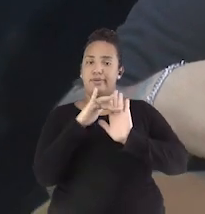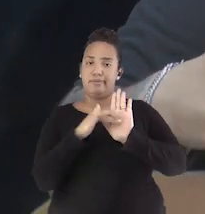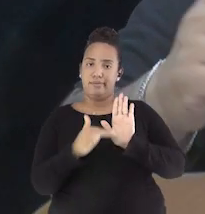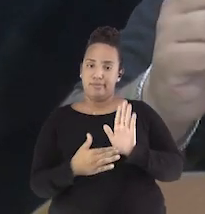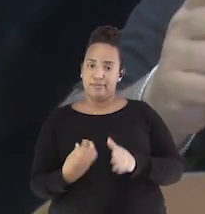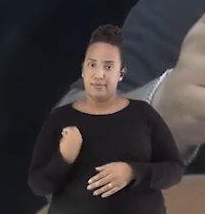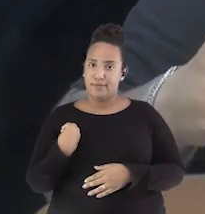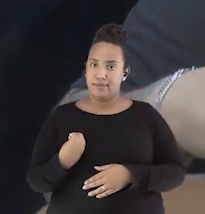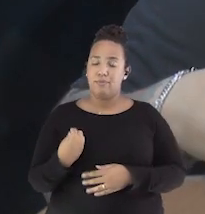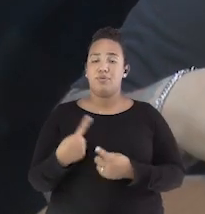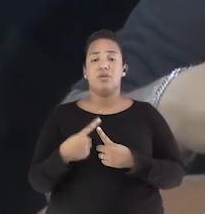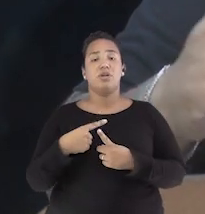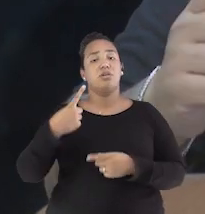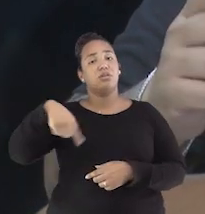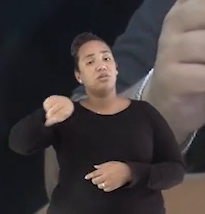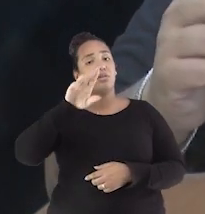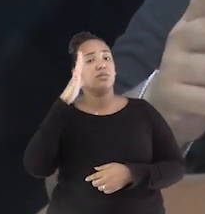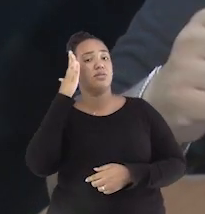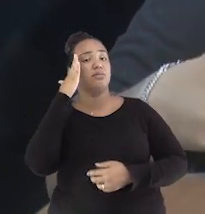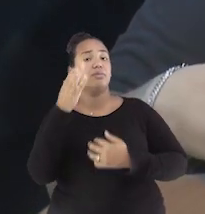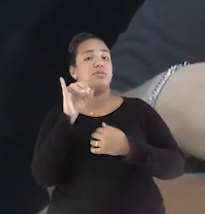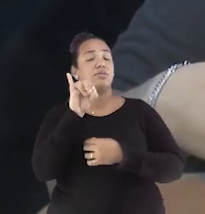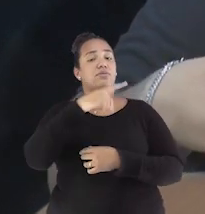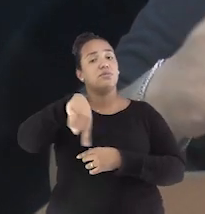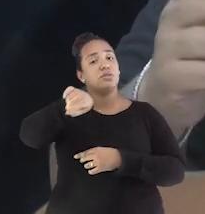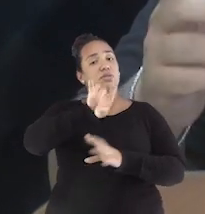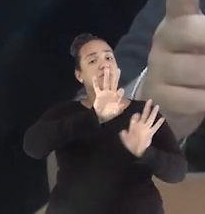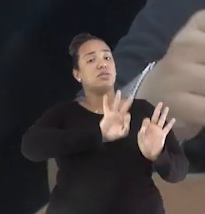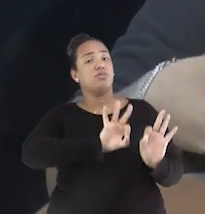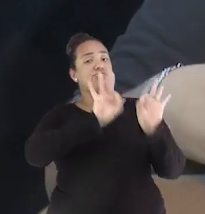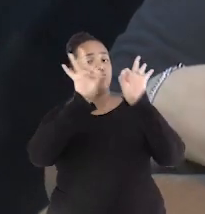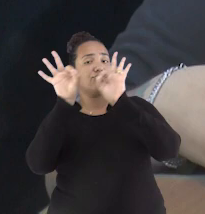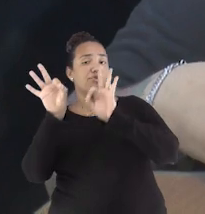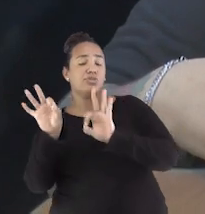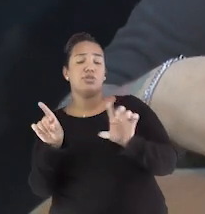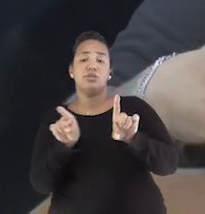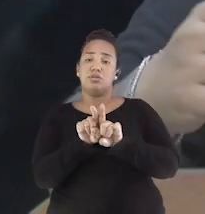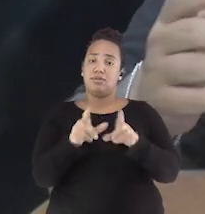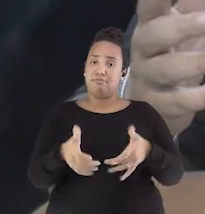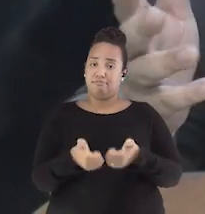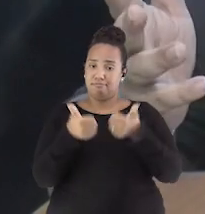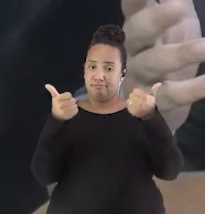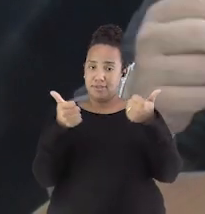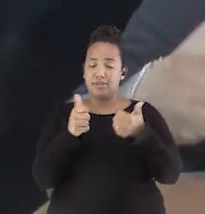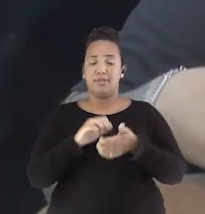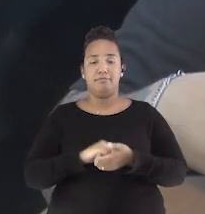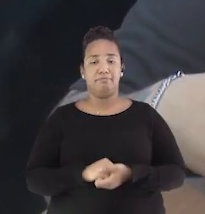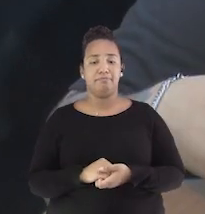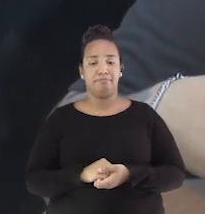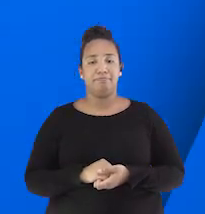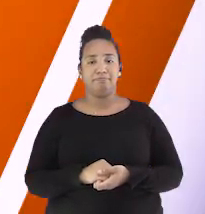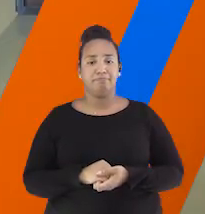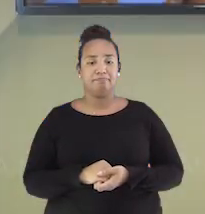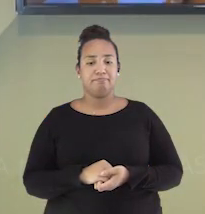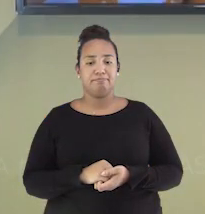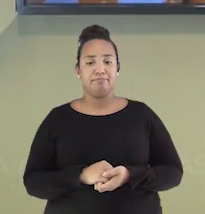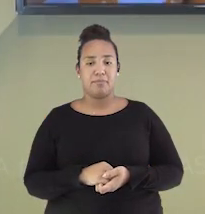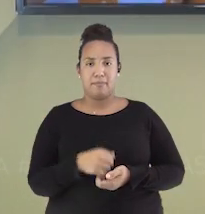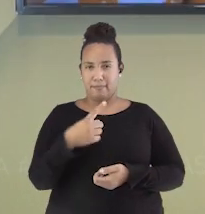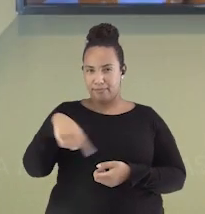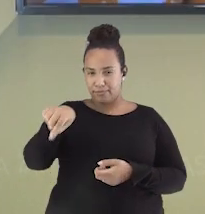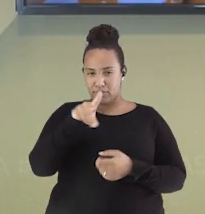com as respostas de vocês a gente consegue ter noção do alcance do nosso programa e consegue melhorar o cada vez mais